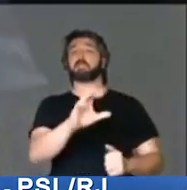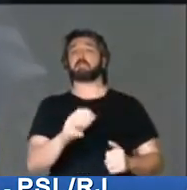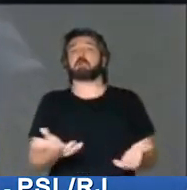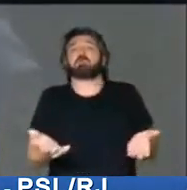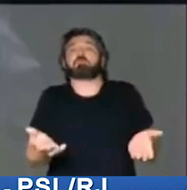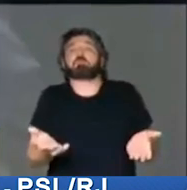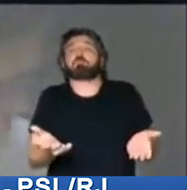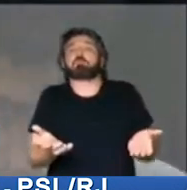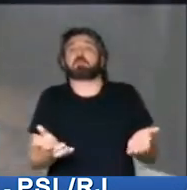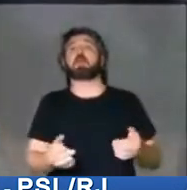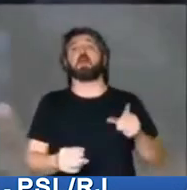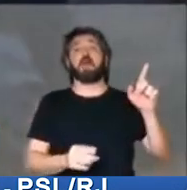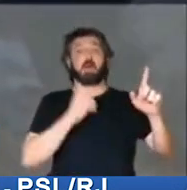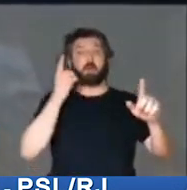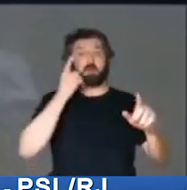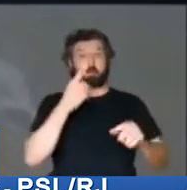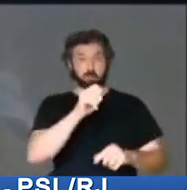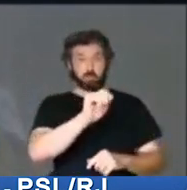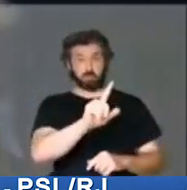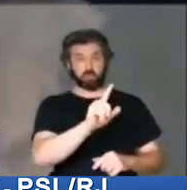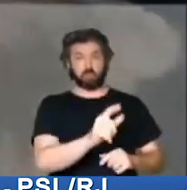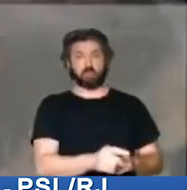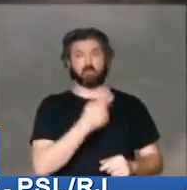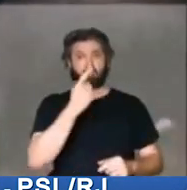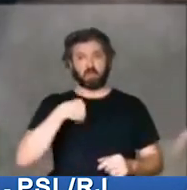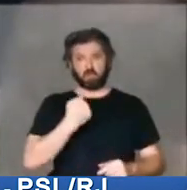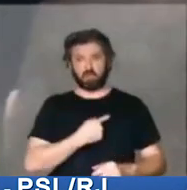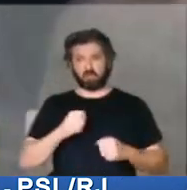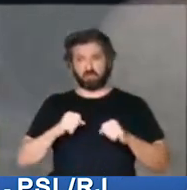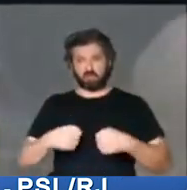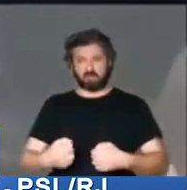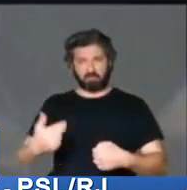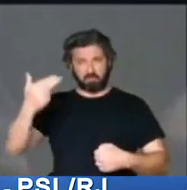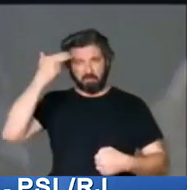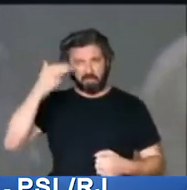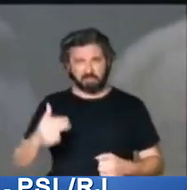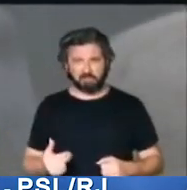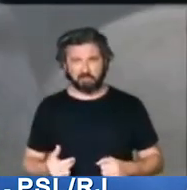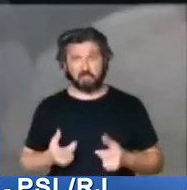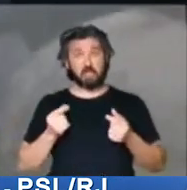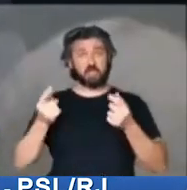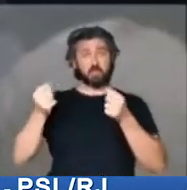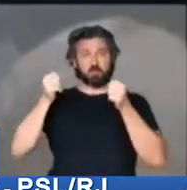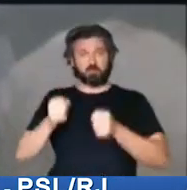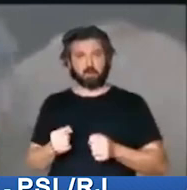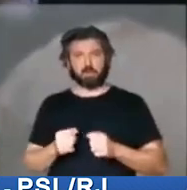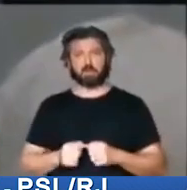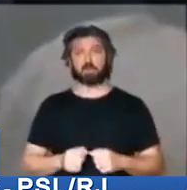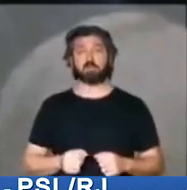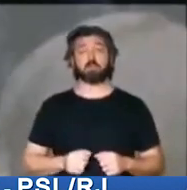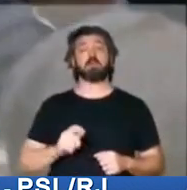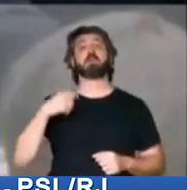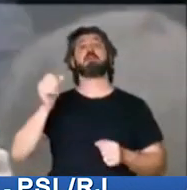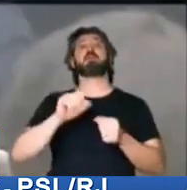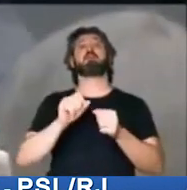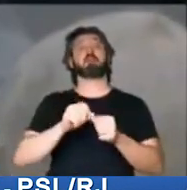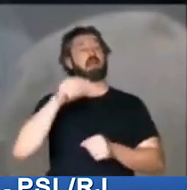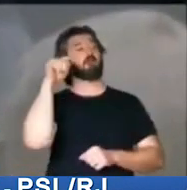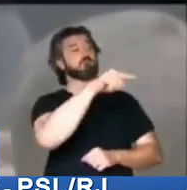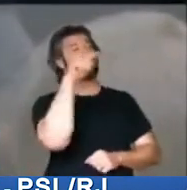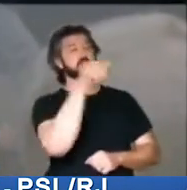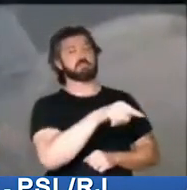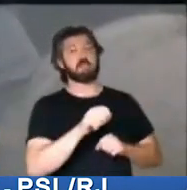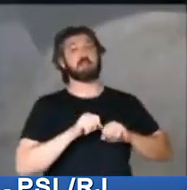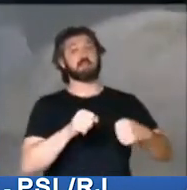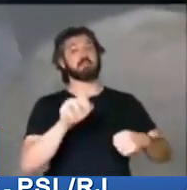quanto ao deputado do PSOL que disse que nós defendemos bandidos ricos e poderosos, quem faz isso são eles,